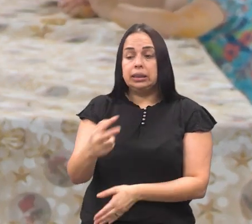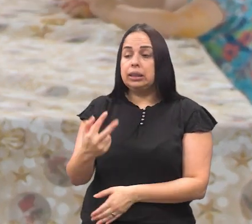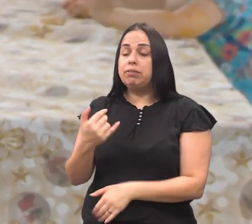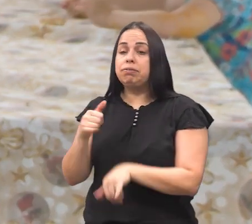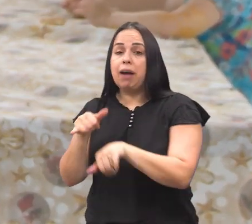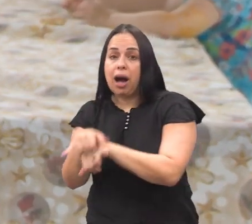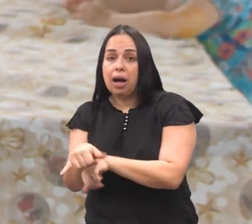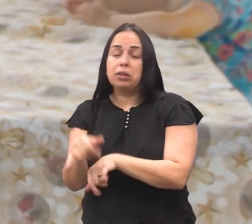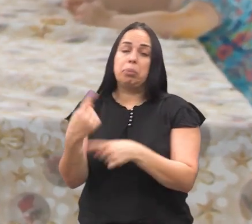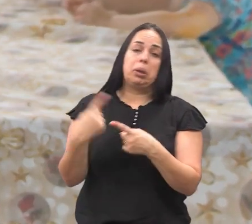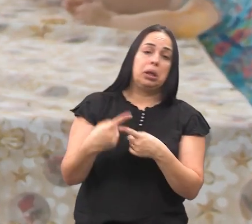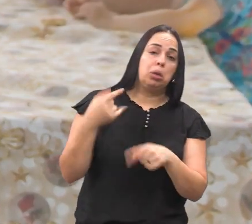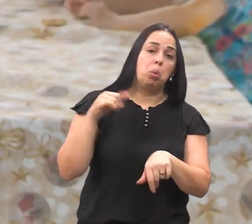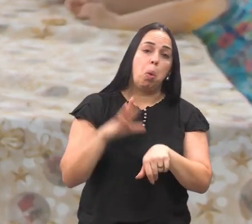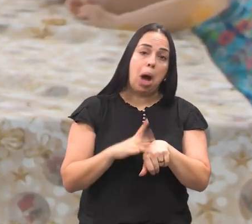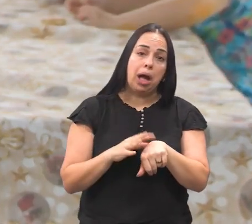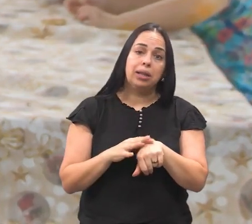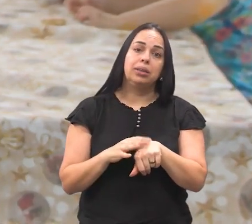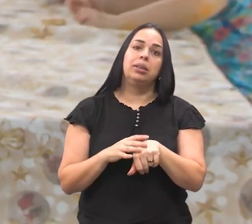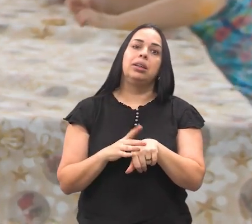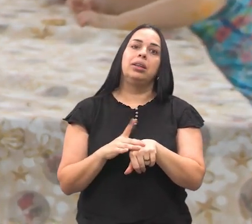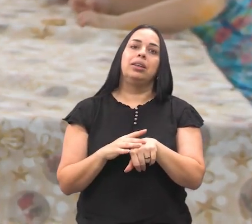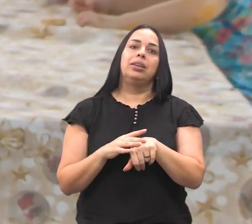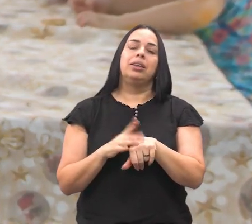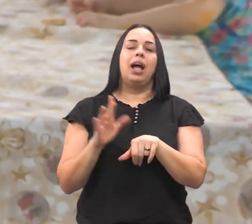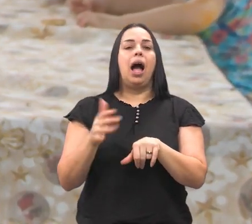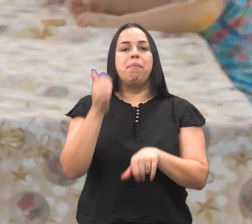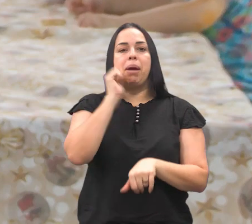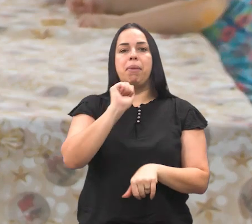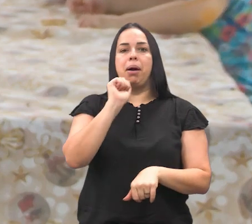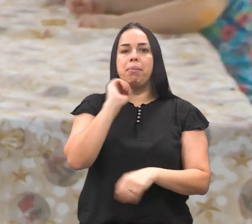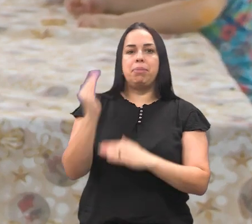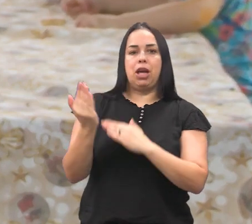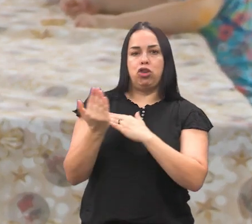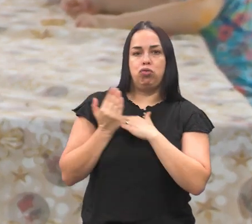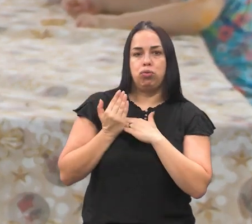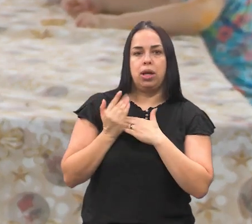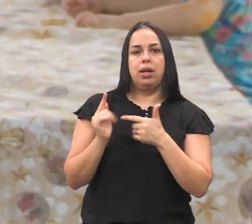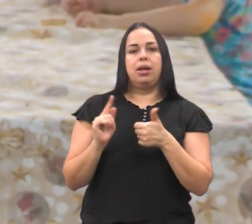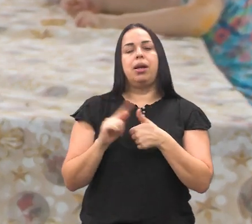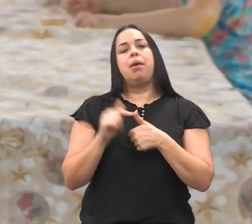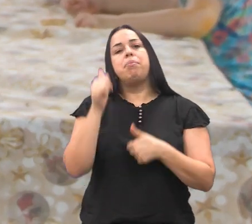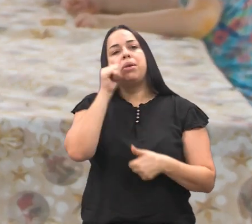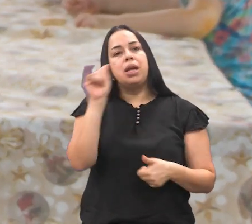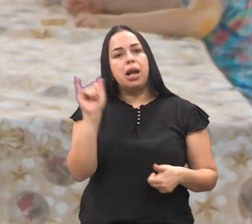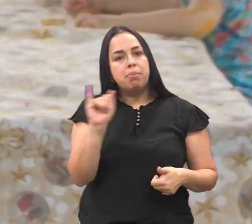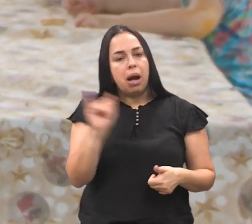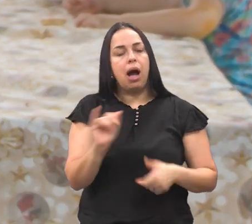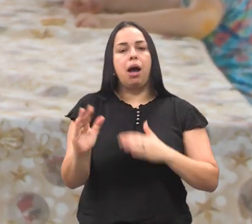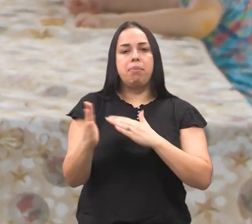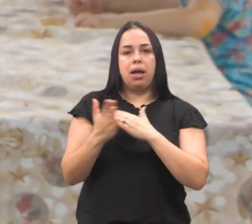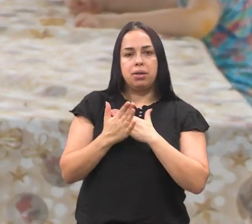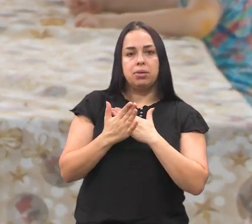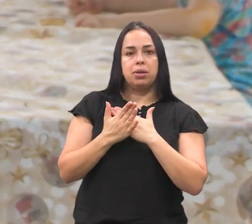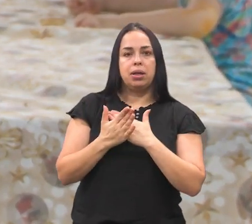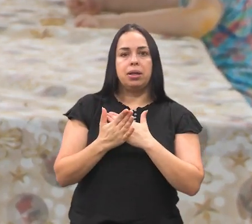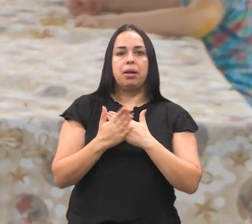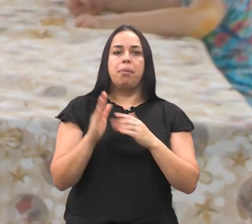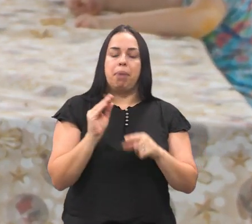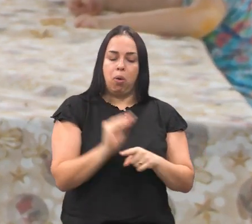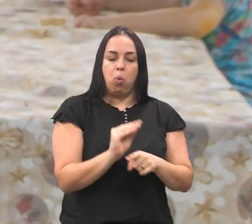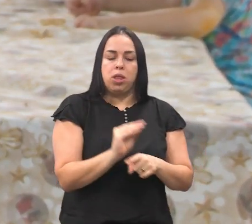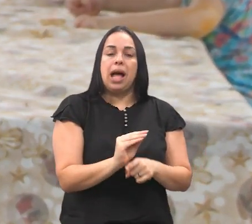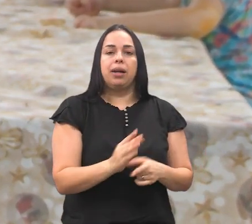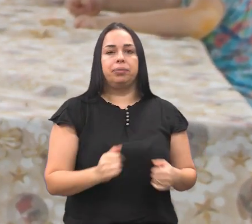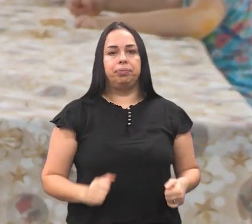na creche, ou por estar doente, alguma situação, a minha mãe me ajuda bastante, minha irmã me ajuda também bastante